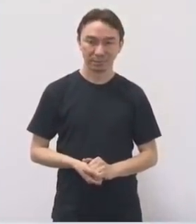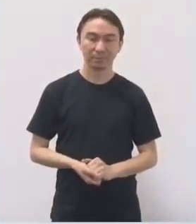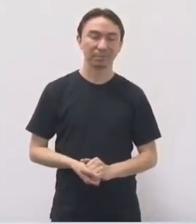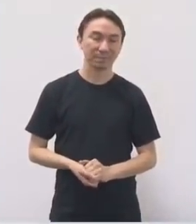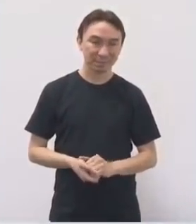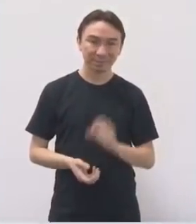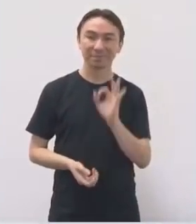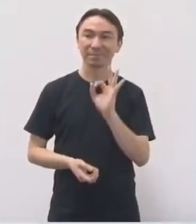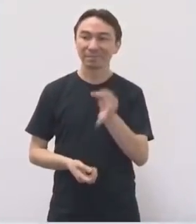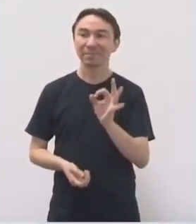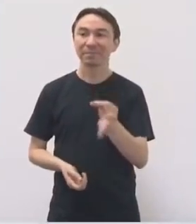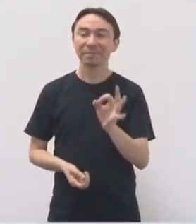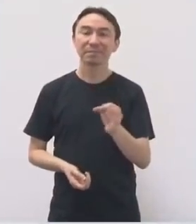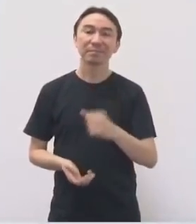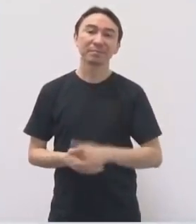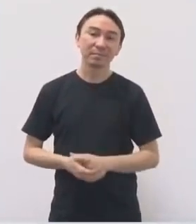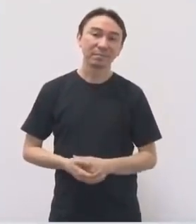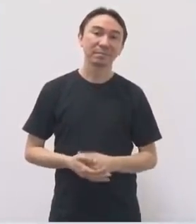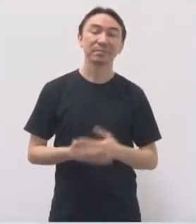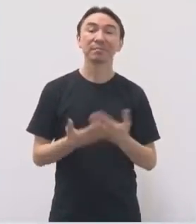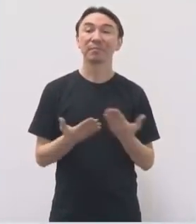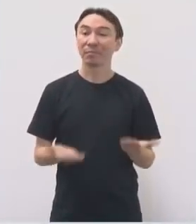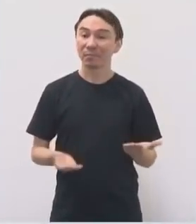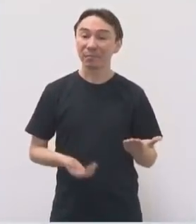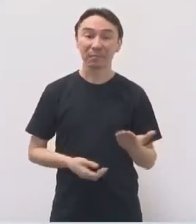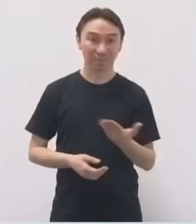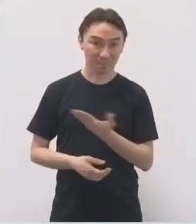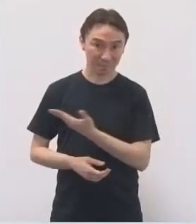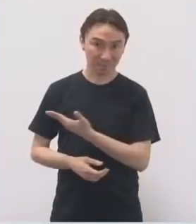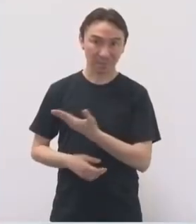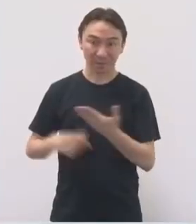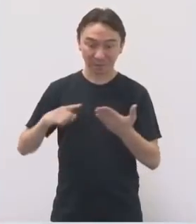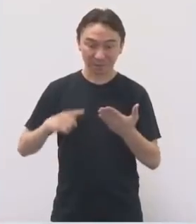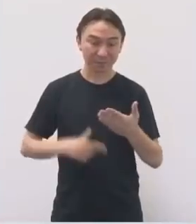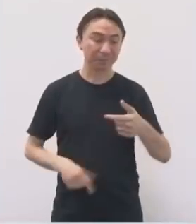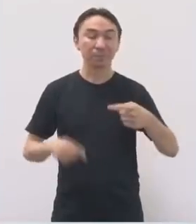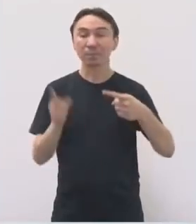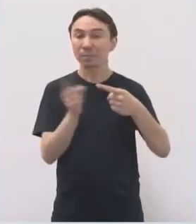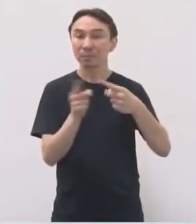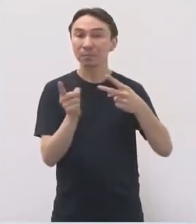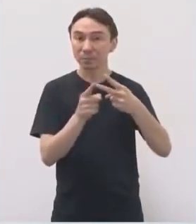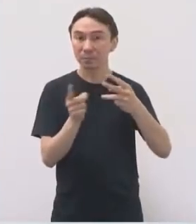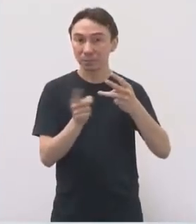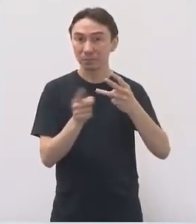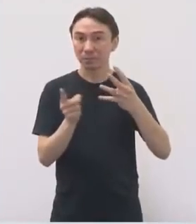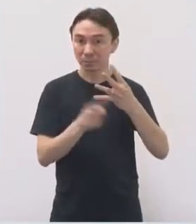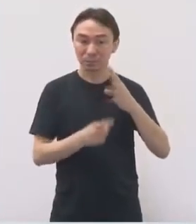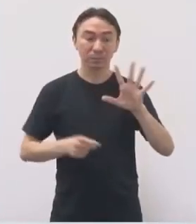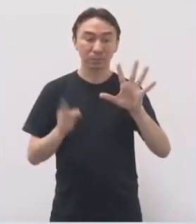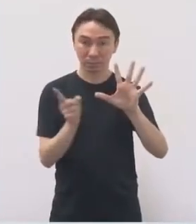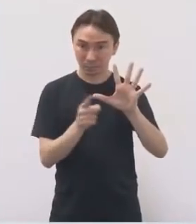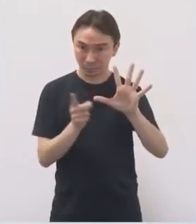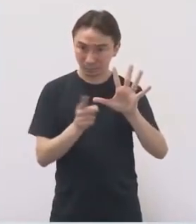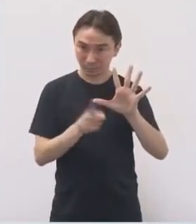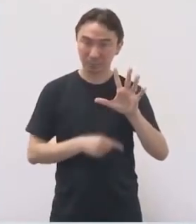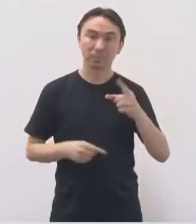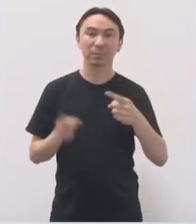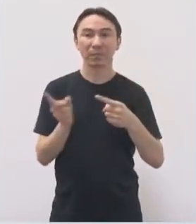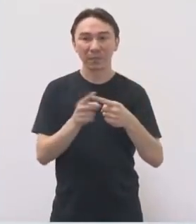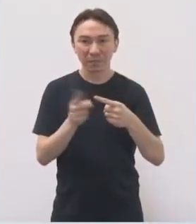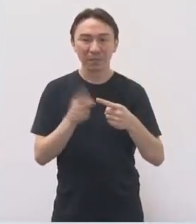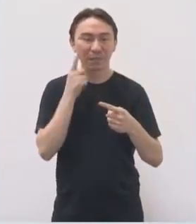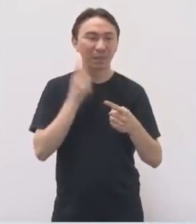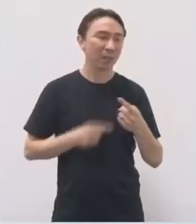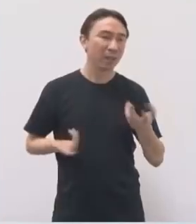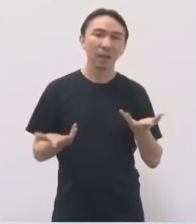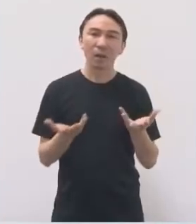Maravilha, pessoal. Bom, nós vamos primeiro começar a falar um pouquinho em relação ao contexto da nossa rede, né?